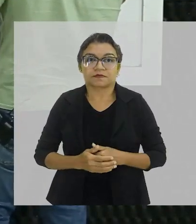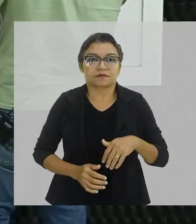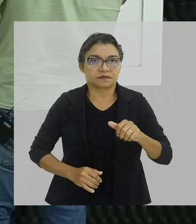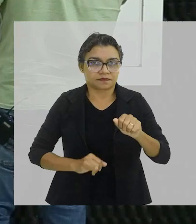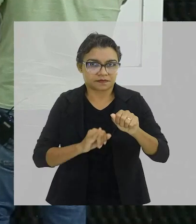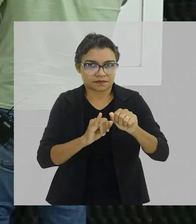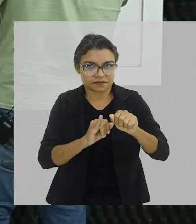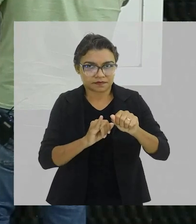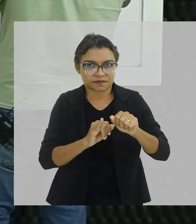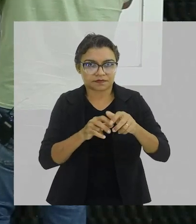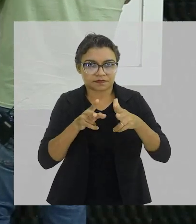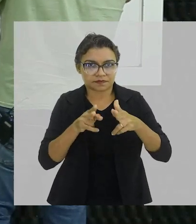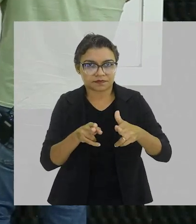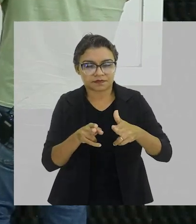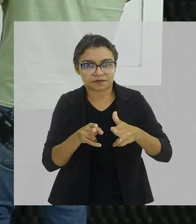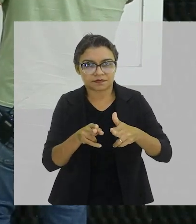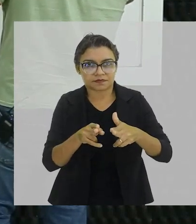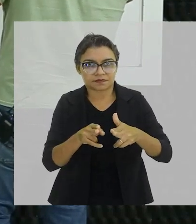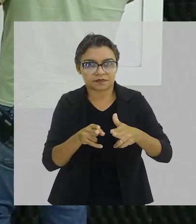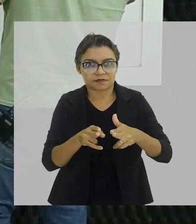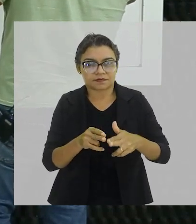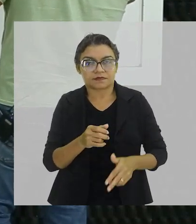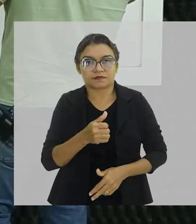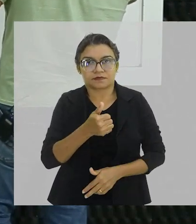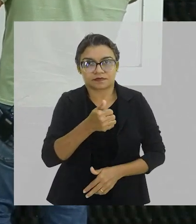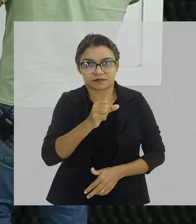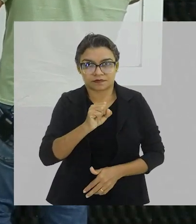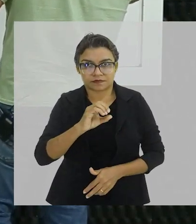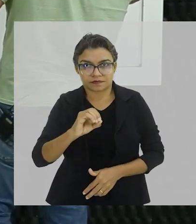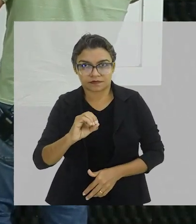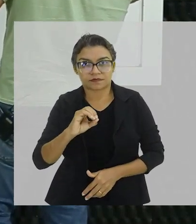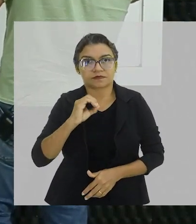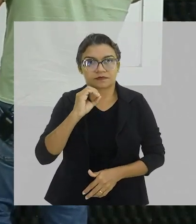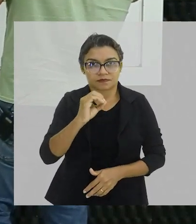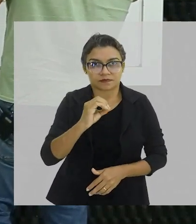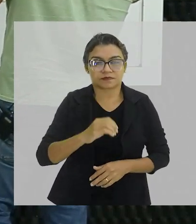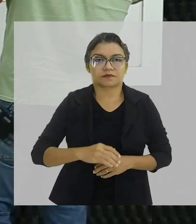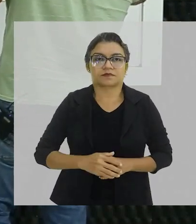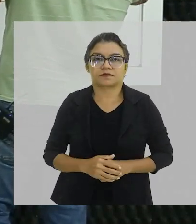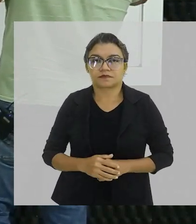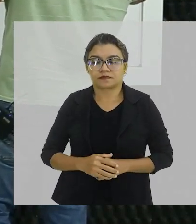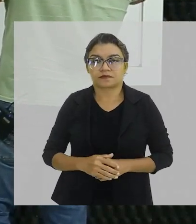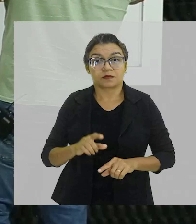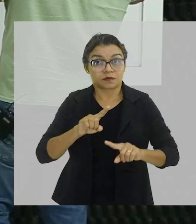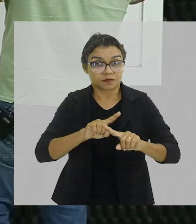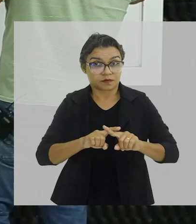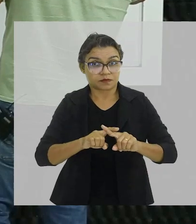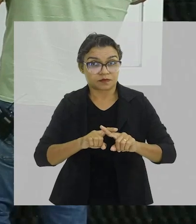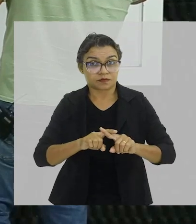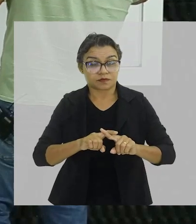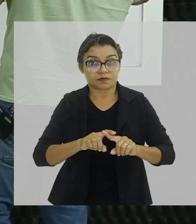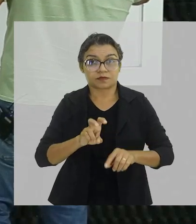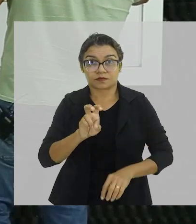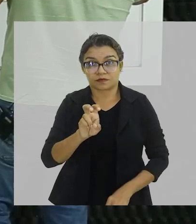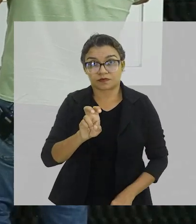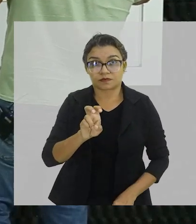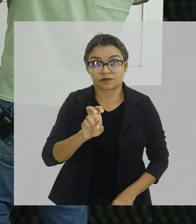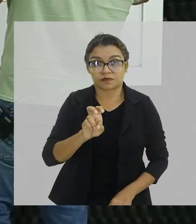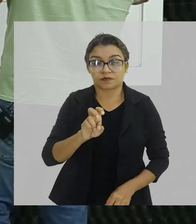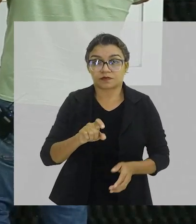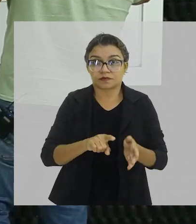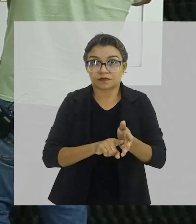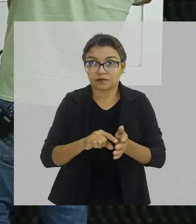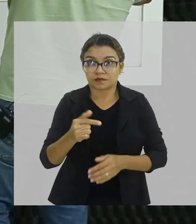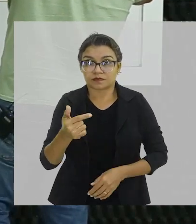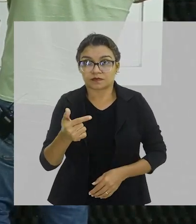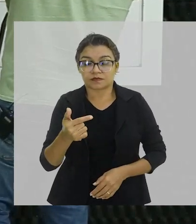interno vai ser igual a 180 graus multiplicado por 5